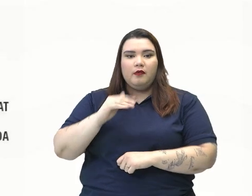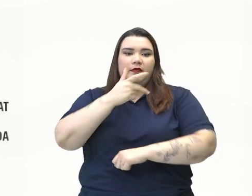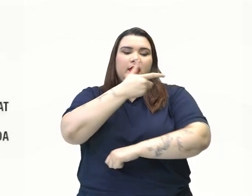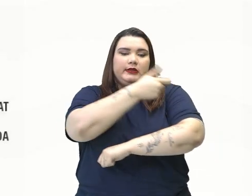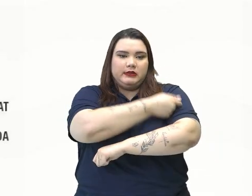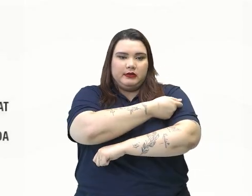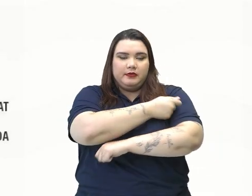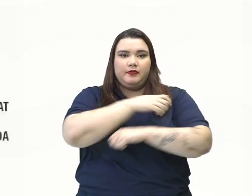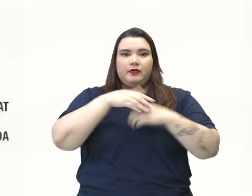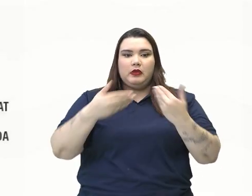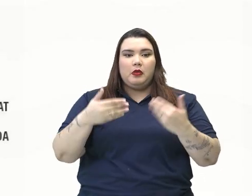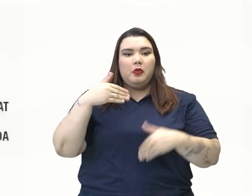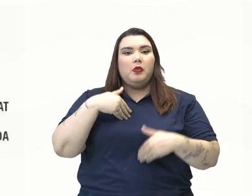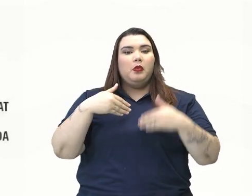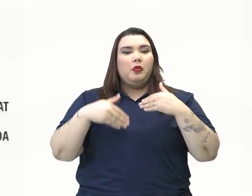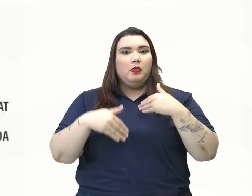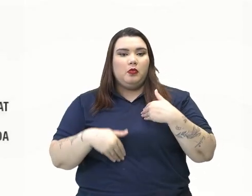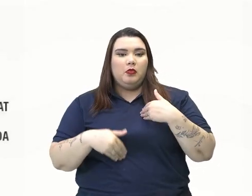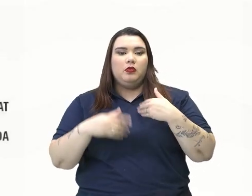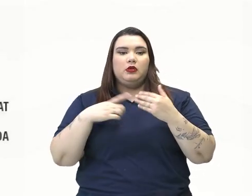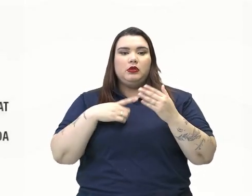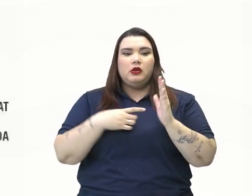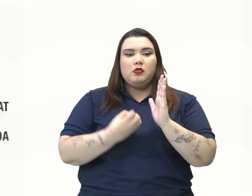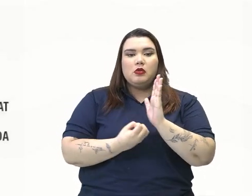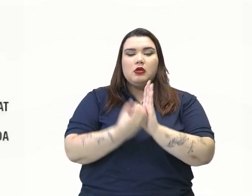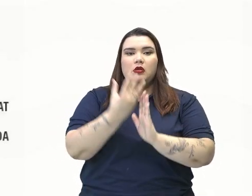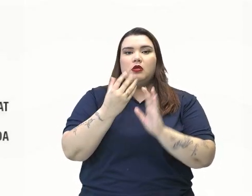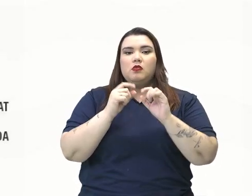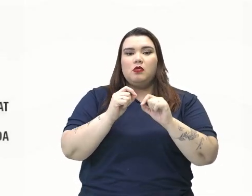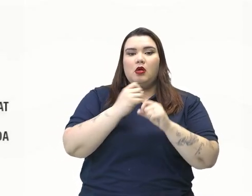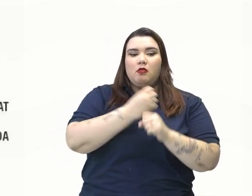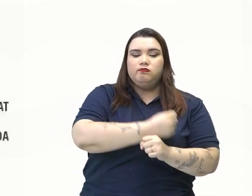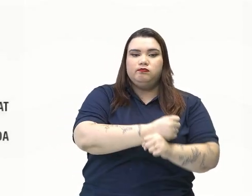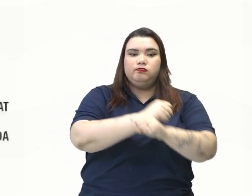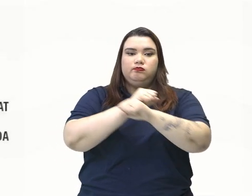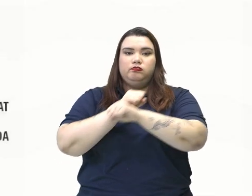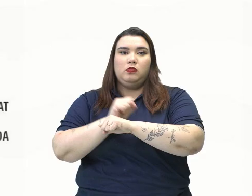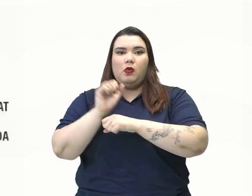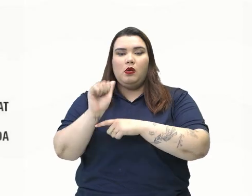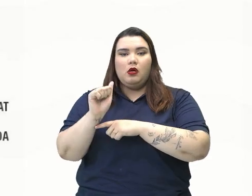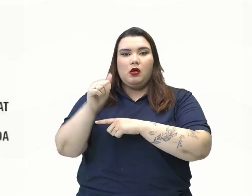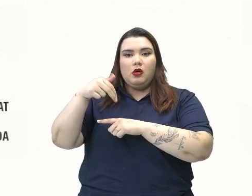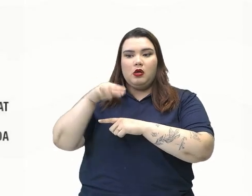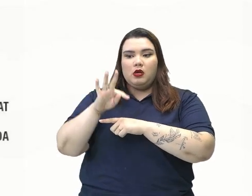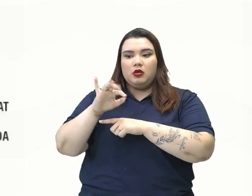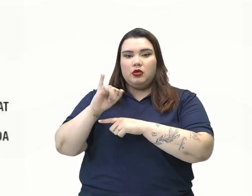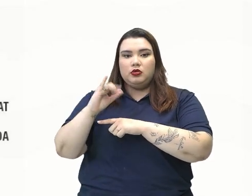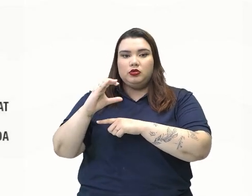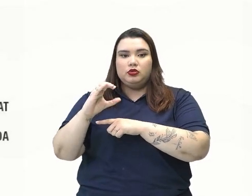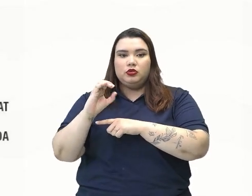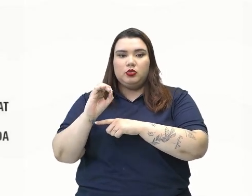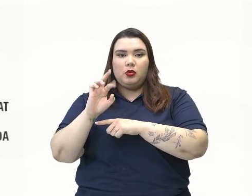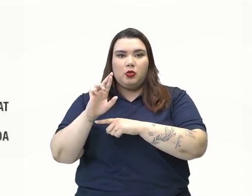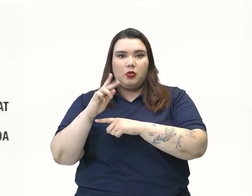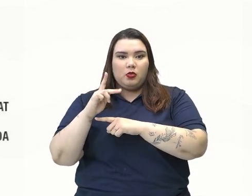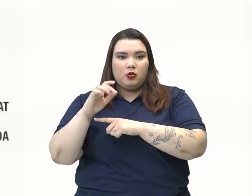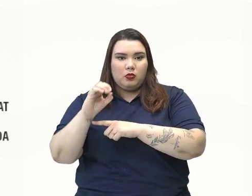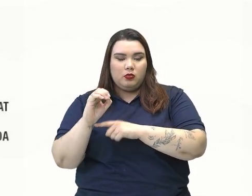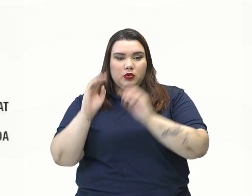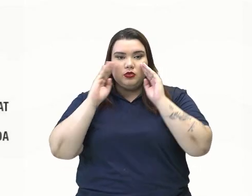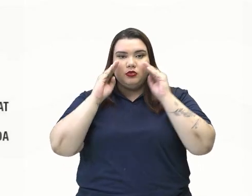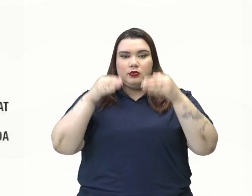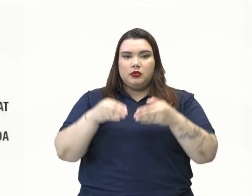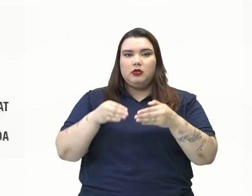com que o nosso organismo crie anticorpos, desenvolva anticorpos específicos para eliminar esses